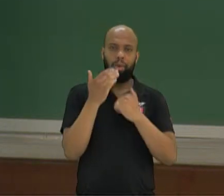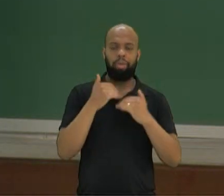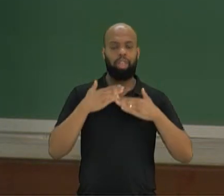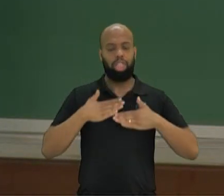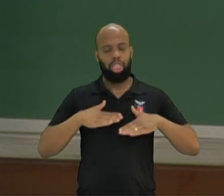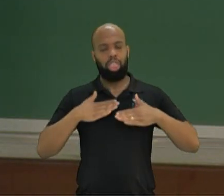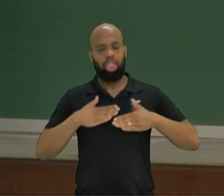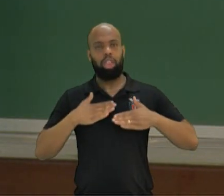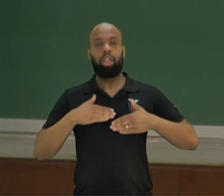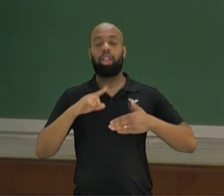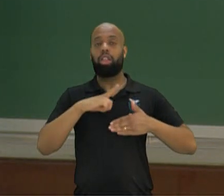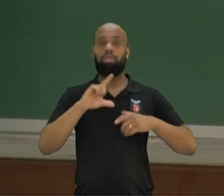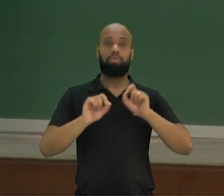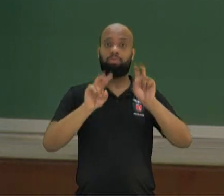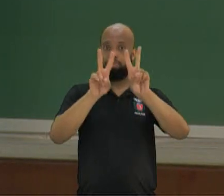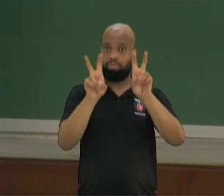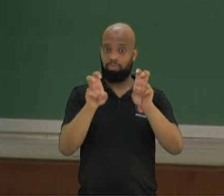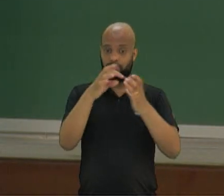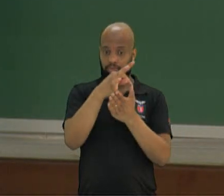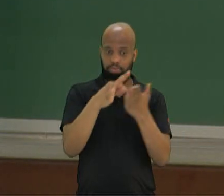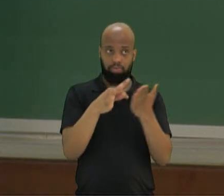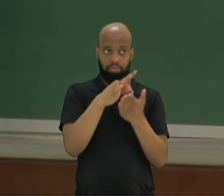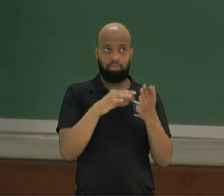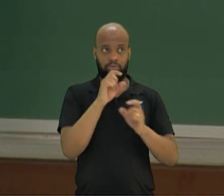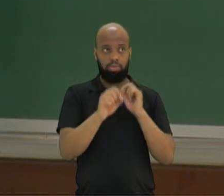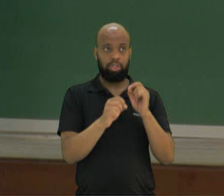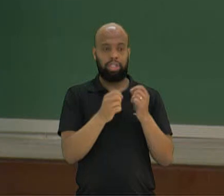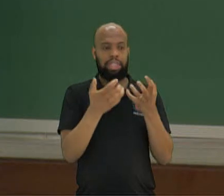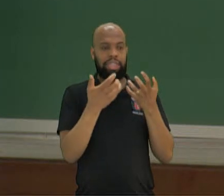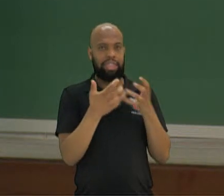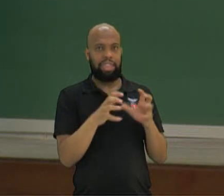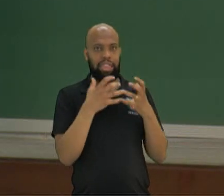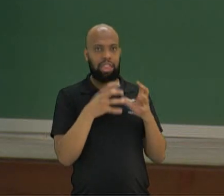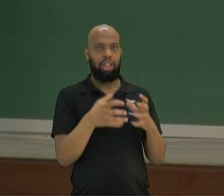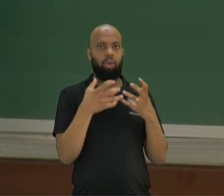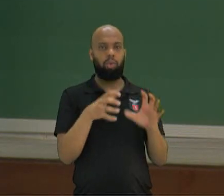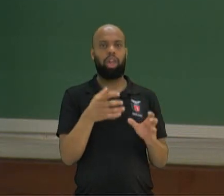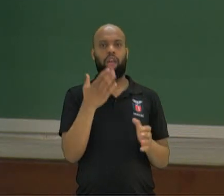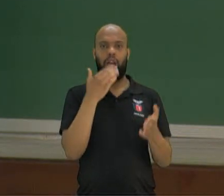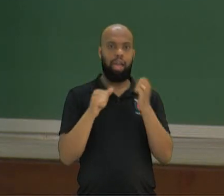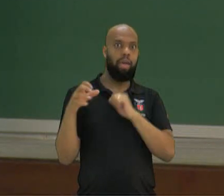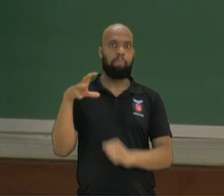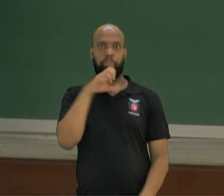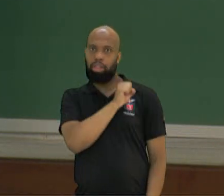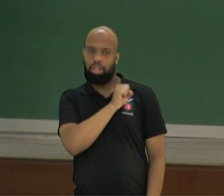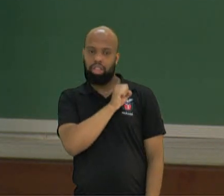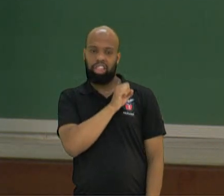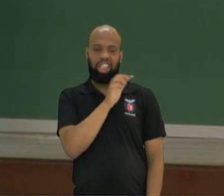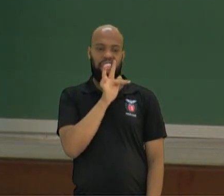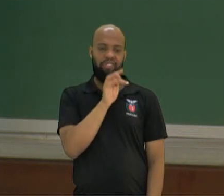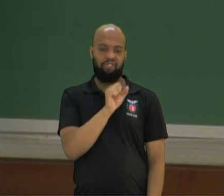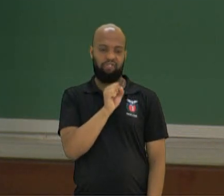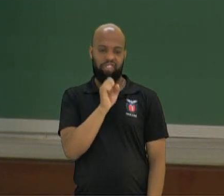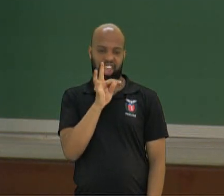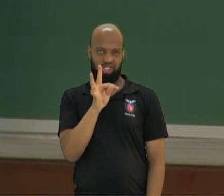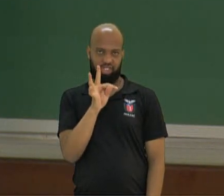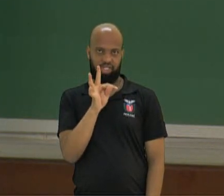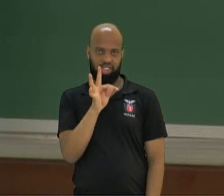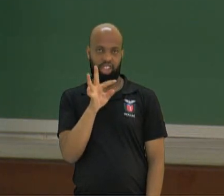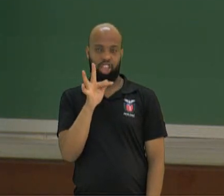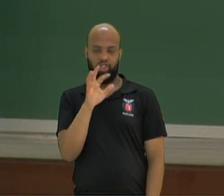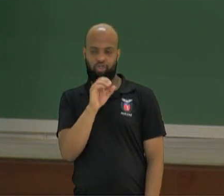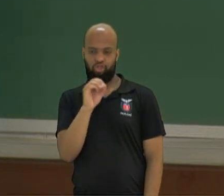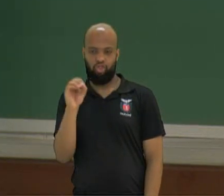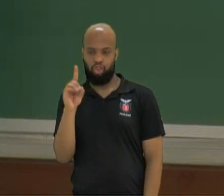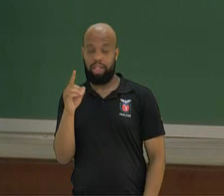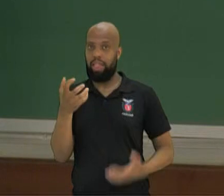ele é um texto que ele vem contra essa ideia de fast food, né? Comidas de fast food, de restaurantes rápidos,